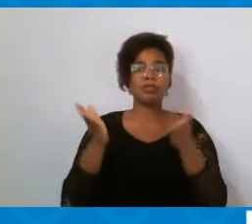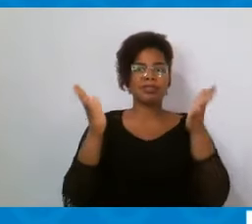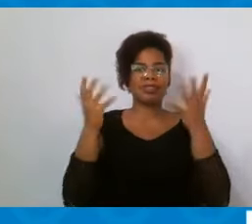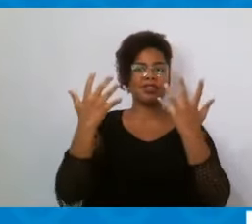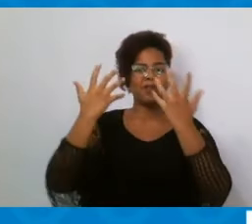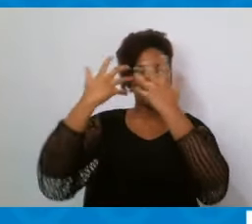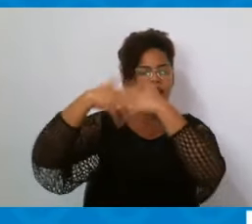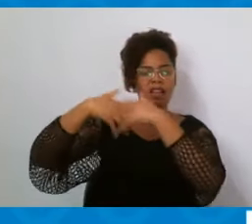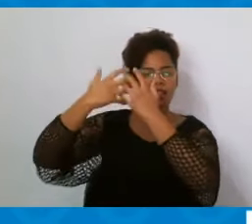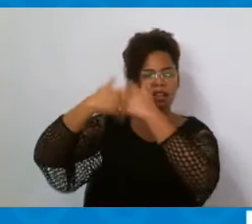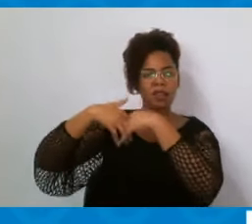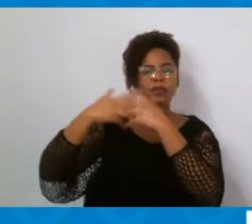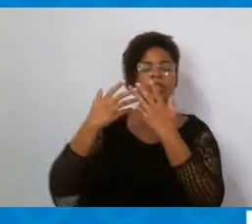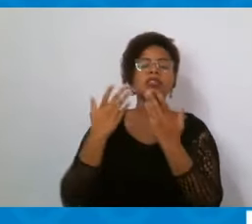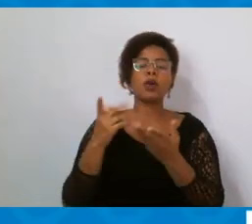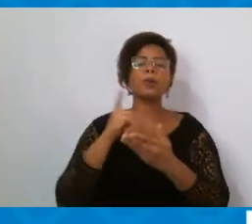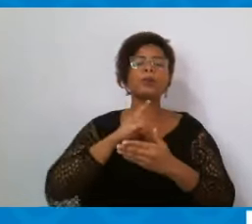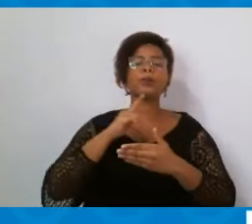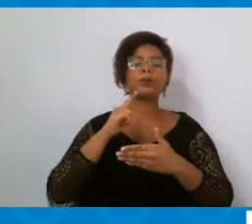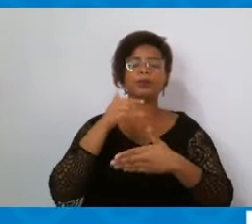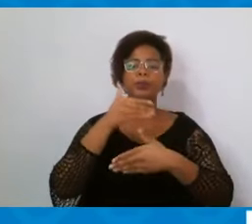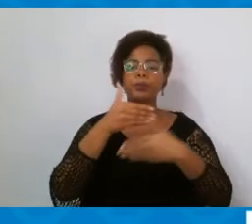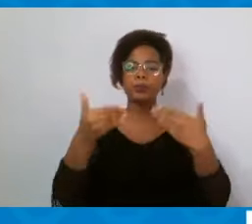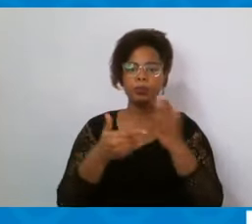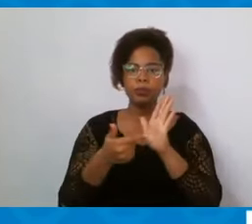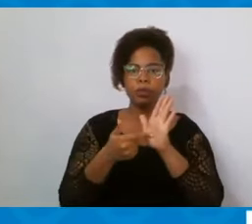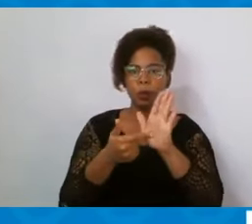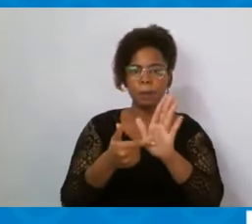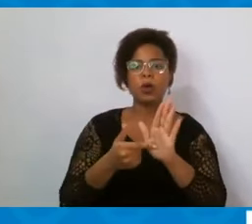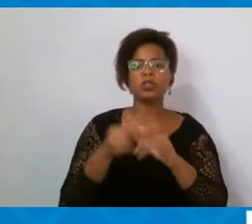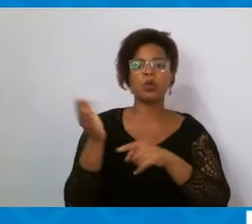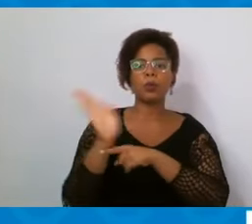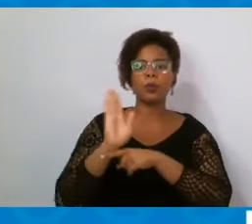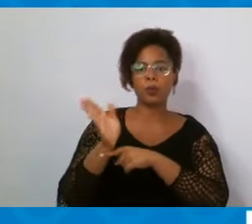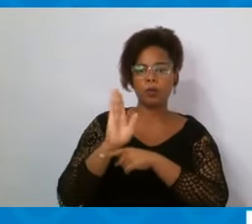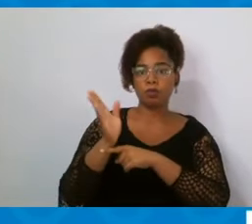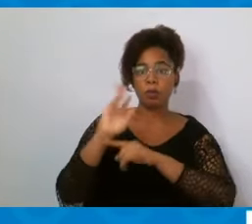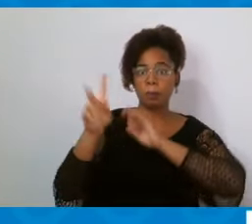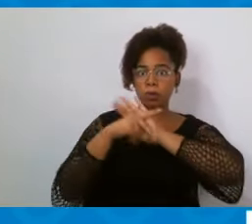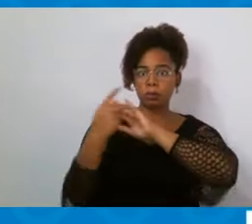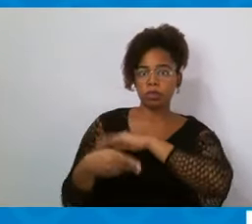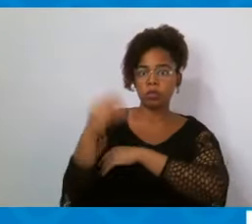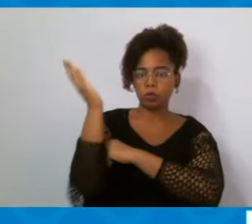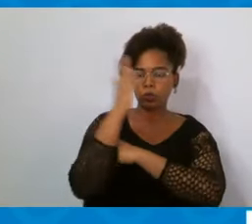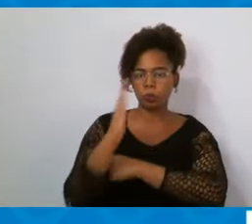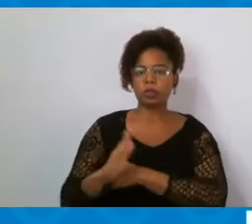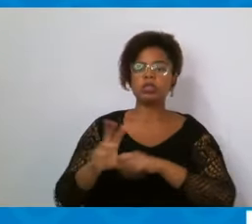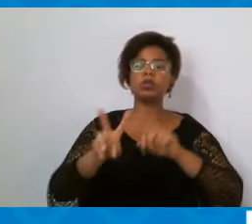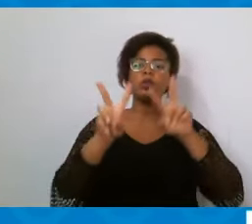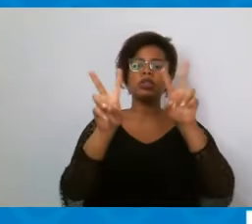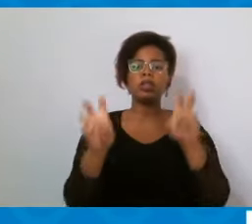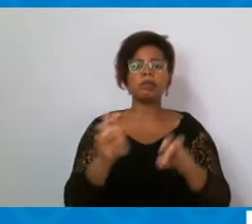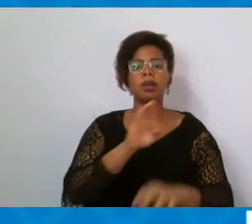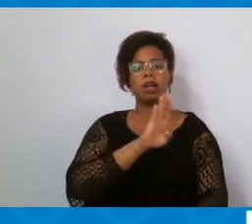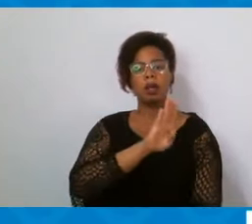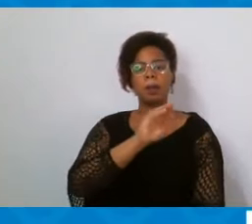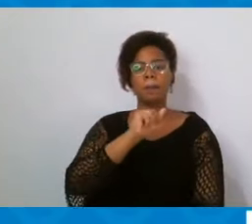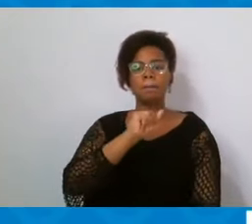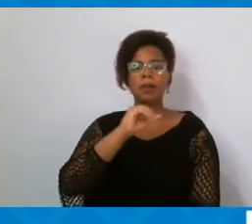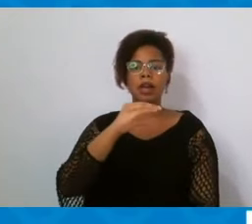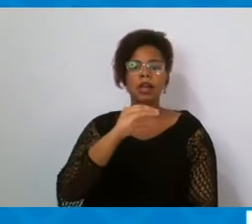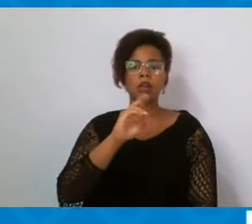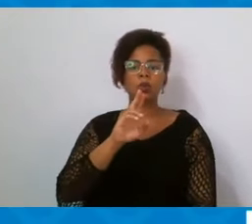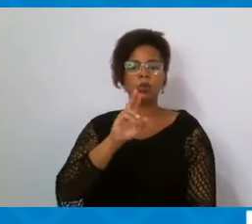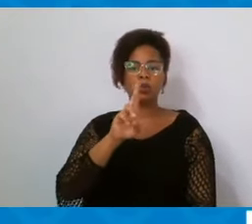disparando aqui um slide que tem o cartaz do filme brasileiro Bacurau, Eu não vou dar spoiler, tá, gente? Mas é só